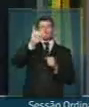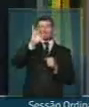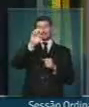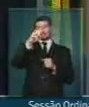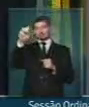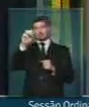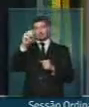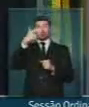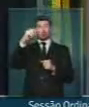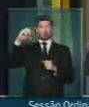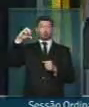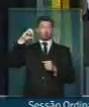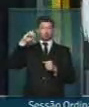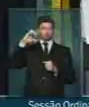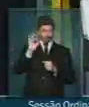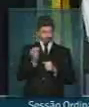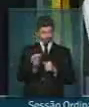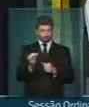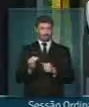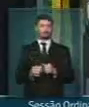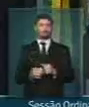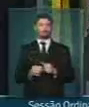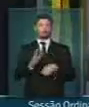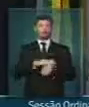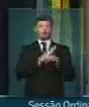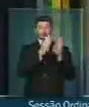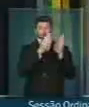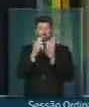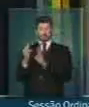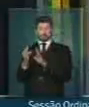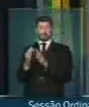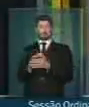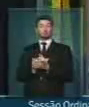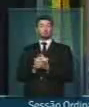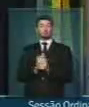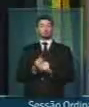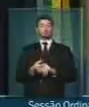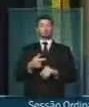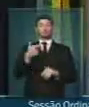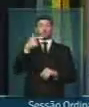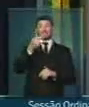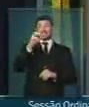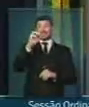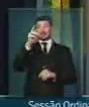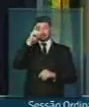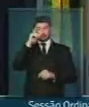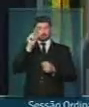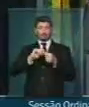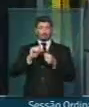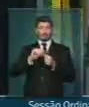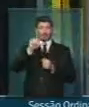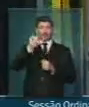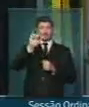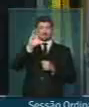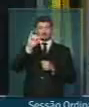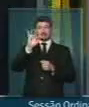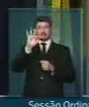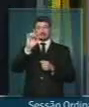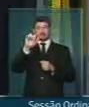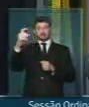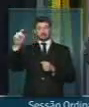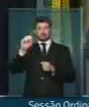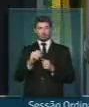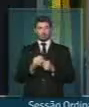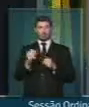de 2009. Prazo da licitação, 270 dias. Deveriam esses